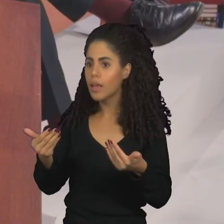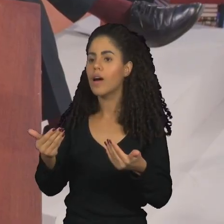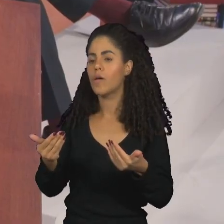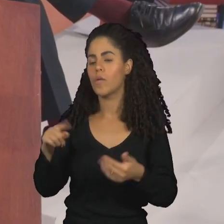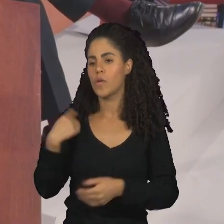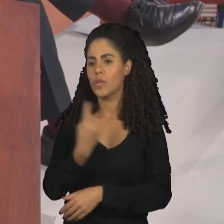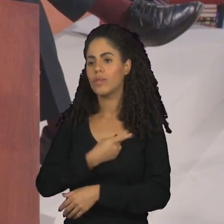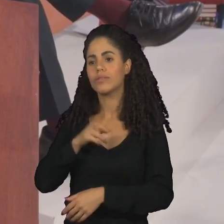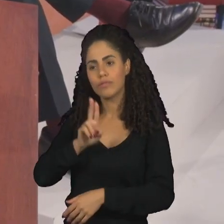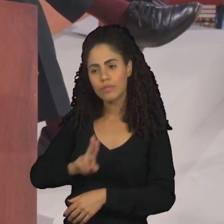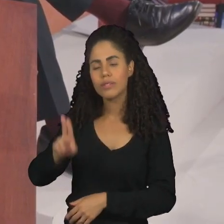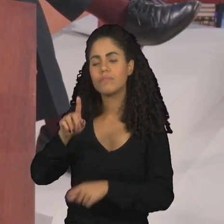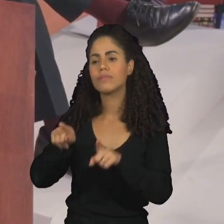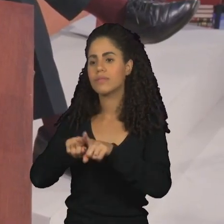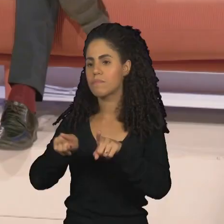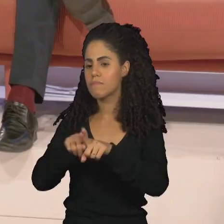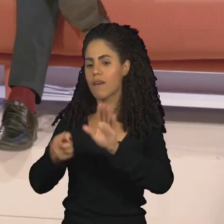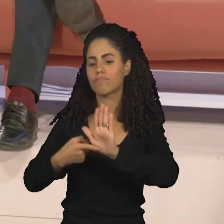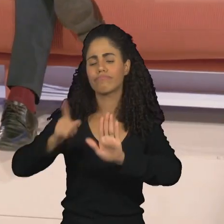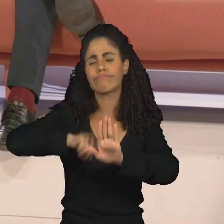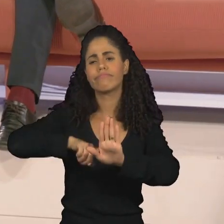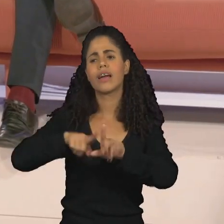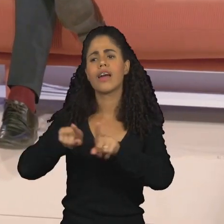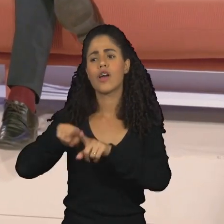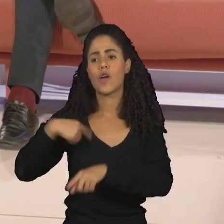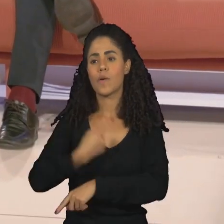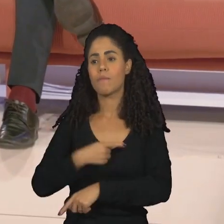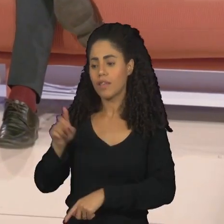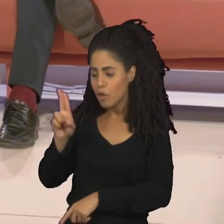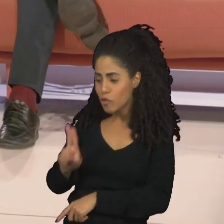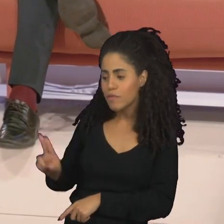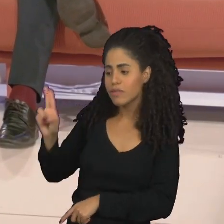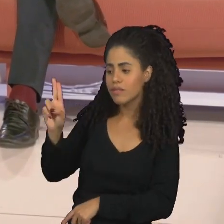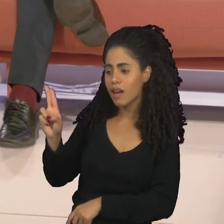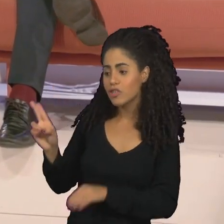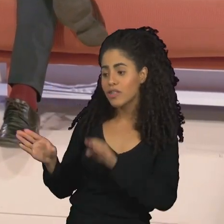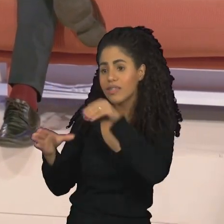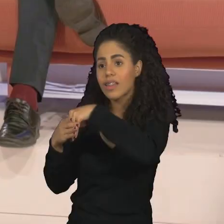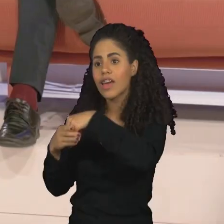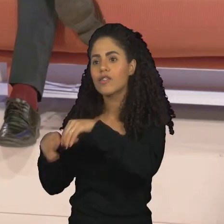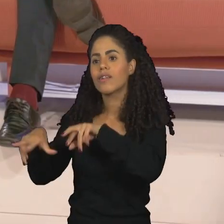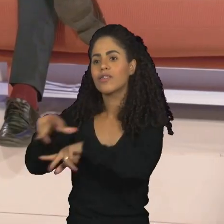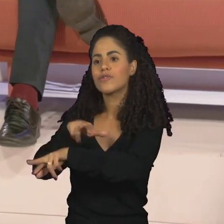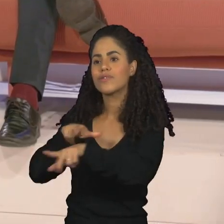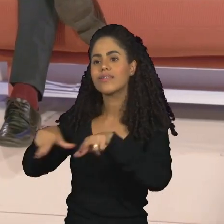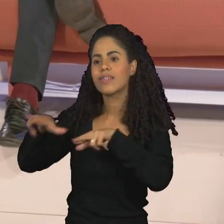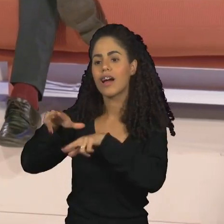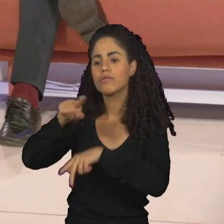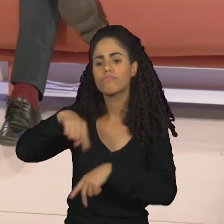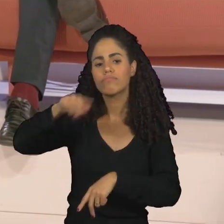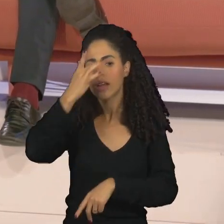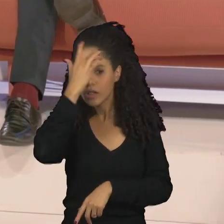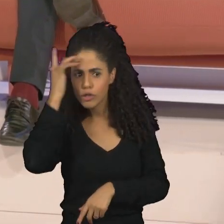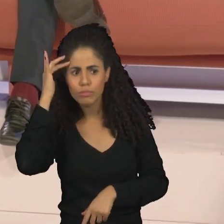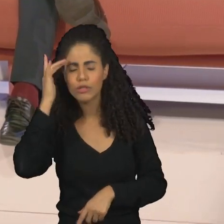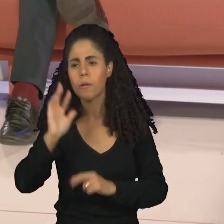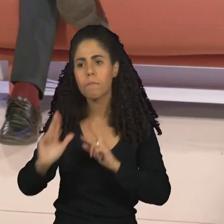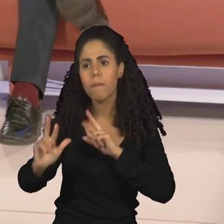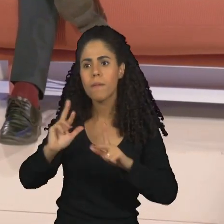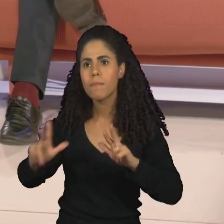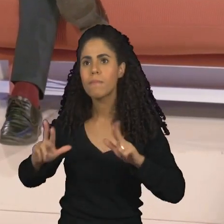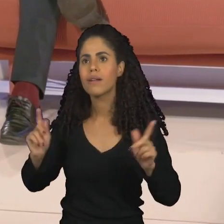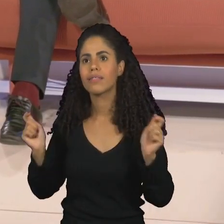que a gente escolheu. Uma universidade é um pouco isso, é muita diversidade, né? Tem autonomias, as pessoas têm os